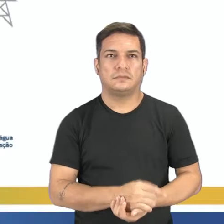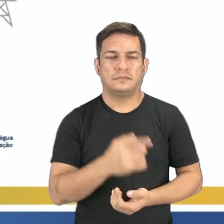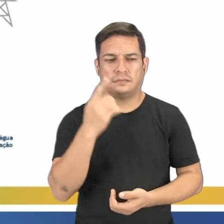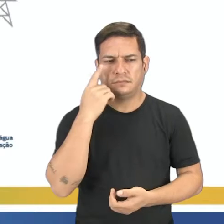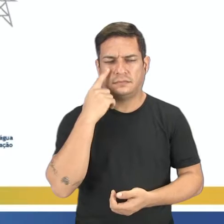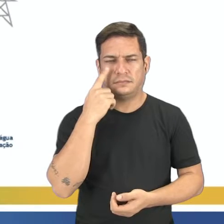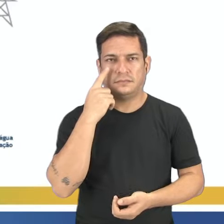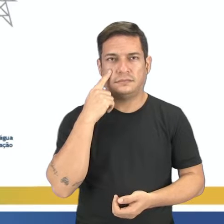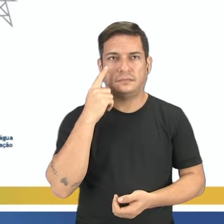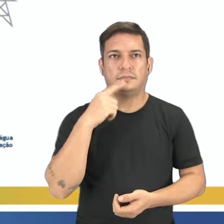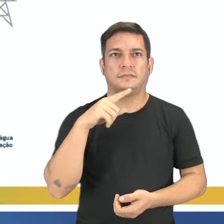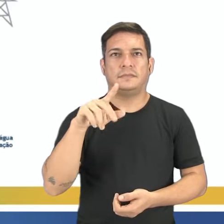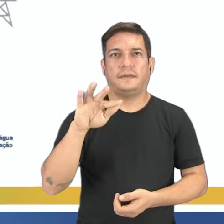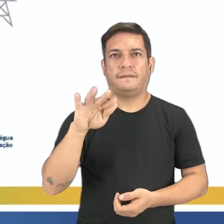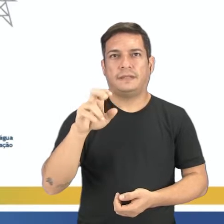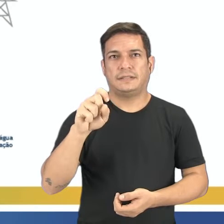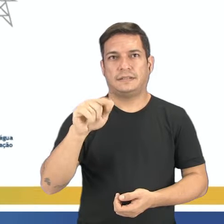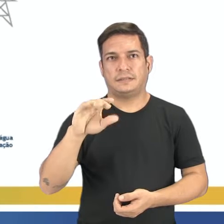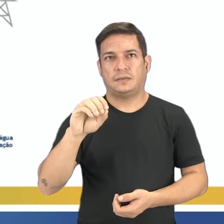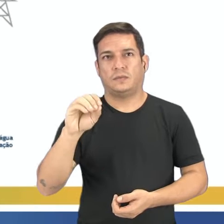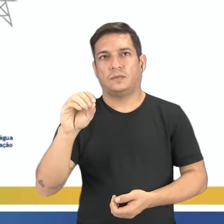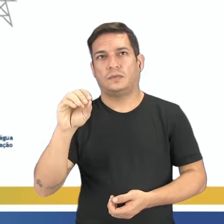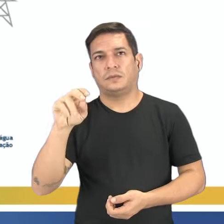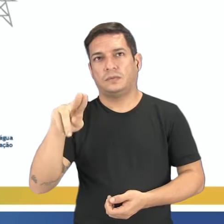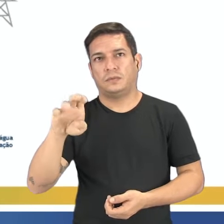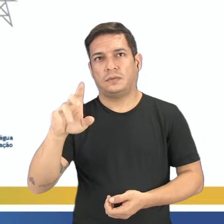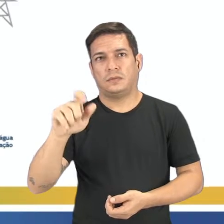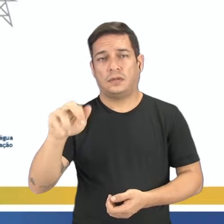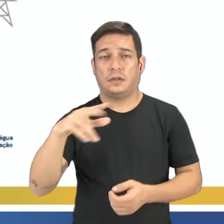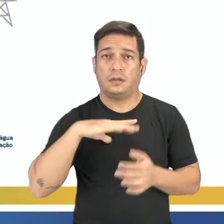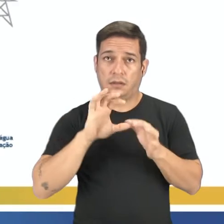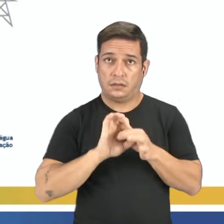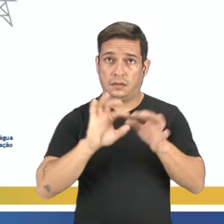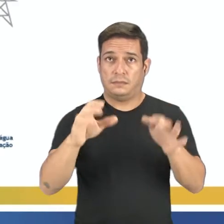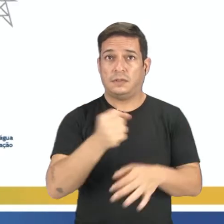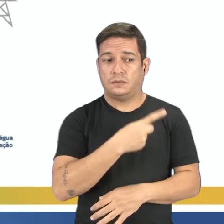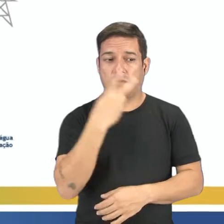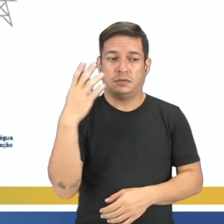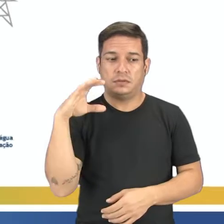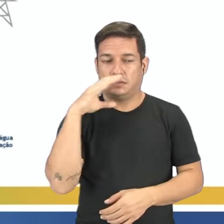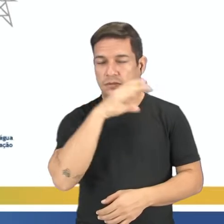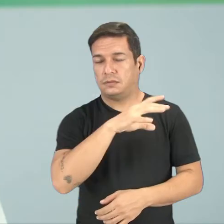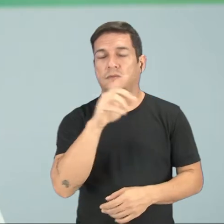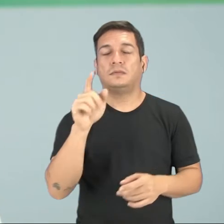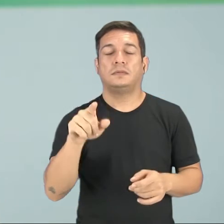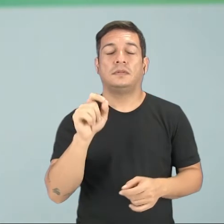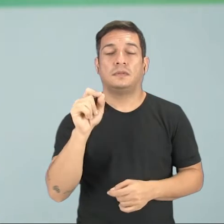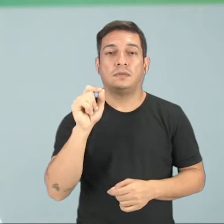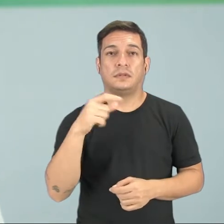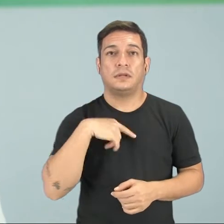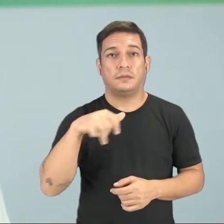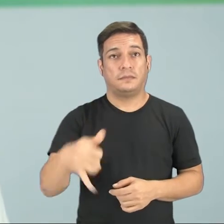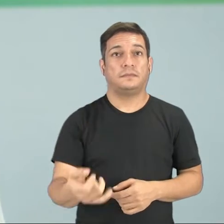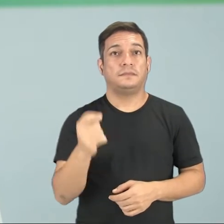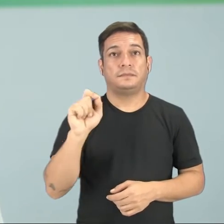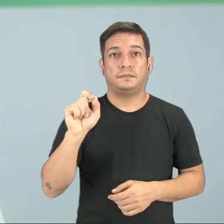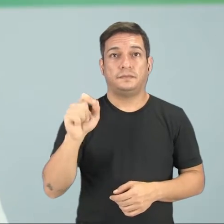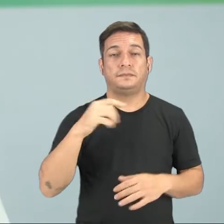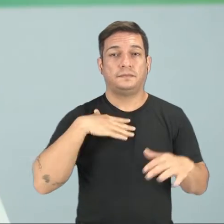fissão nuclear, ela libera grande quantidade de calor. E esse calor, ele é aproveitado